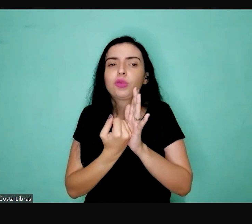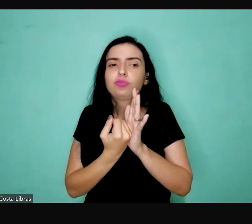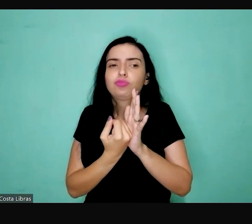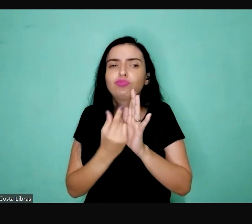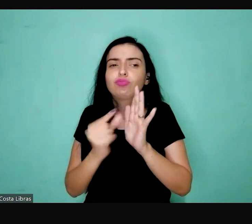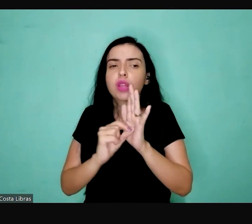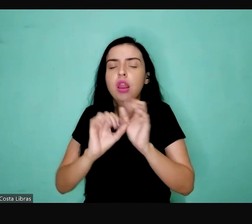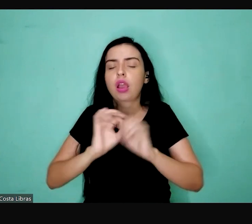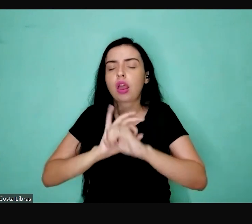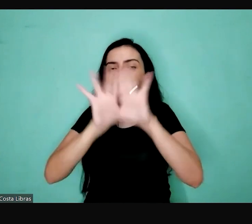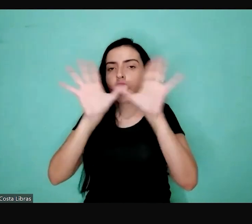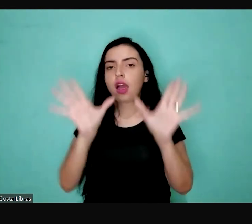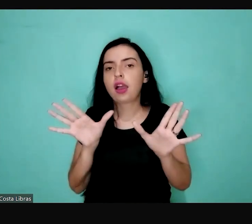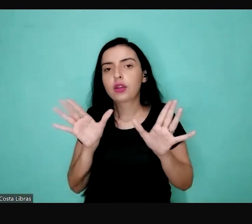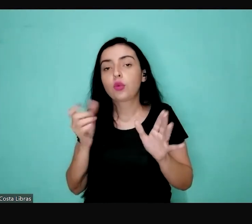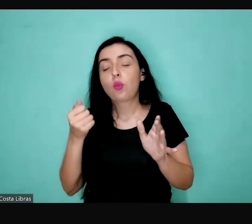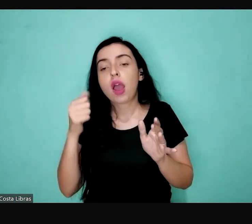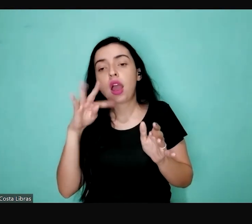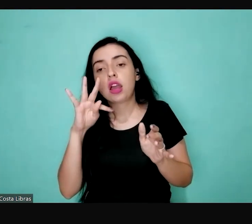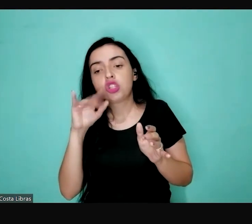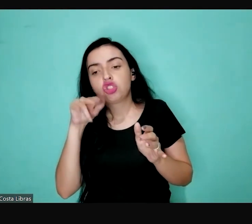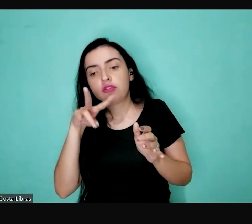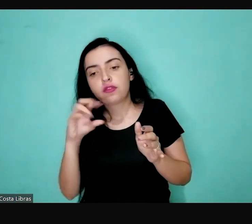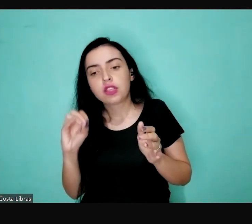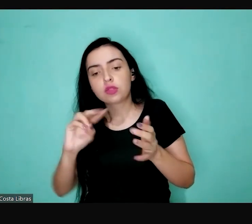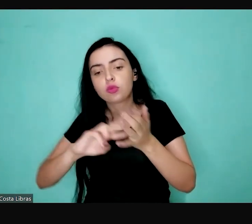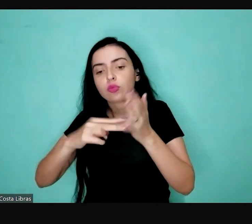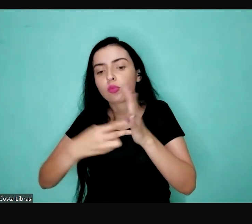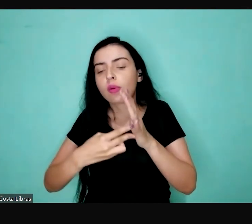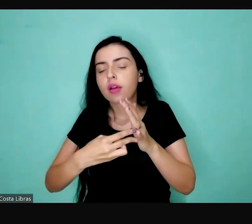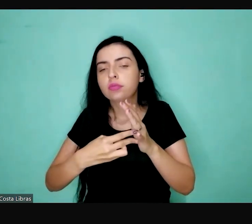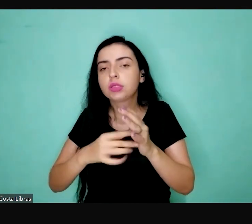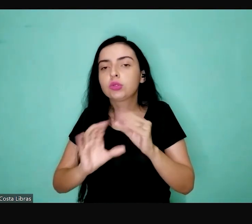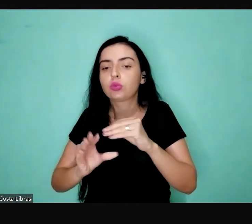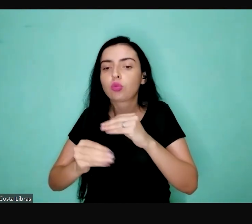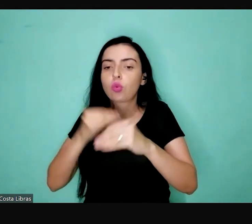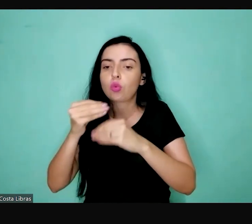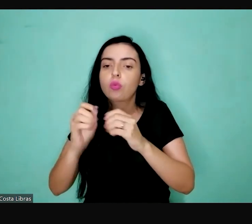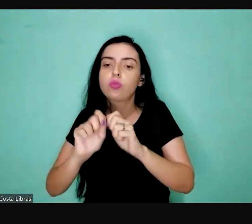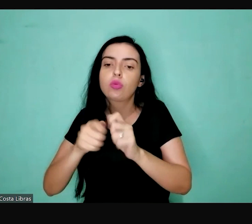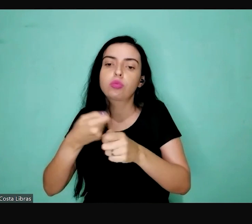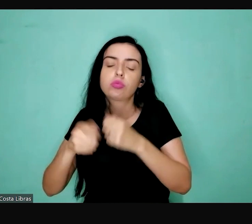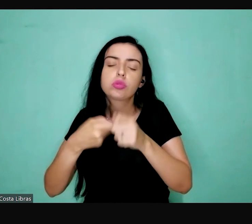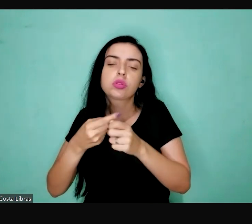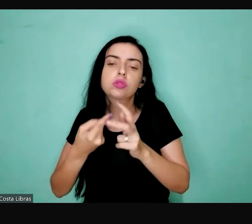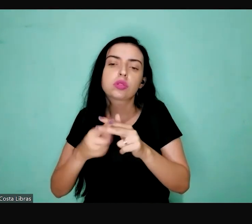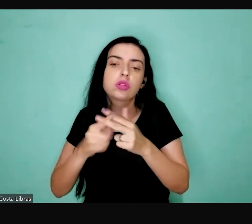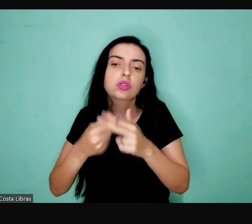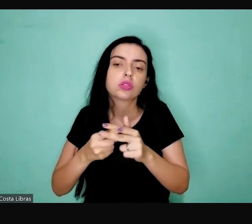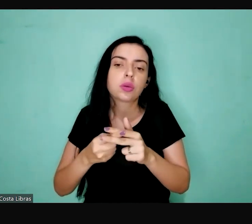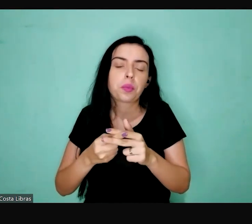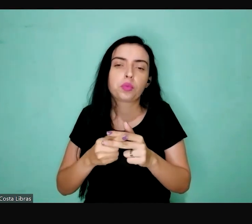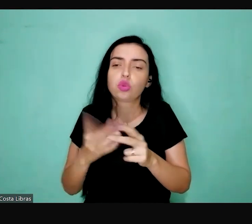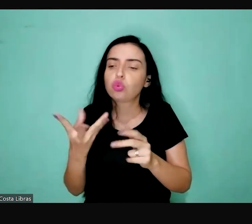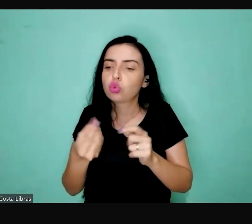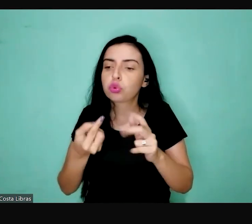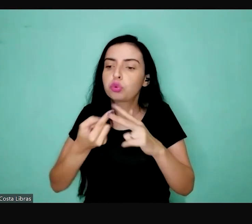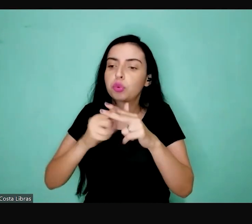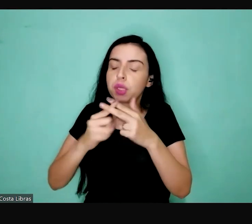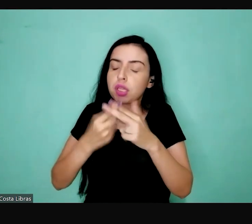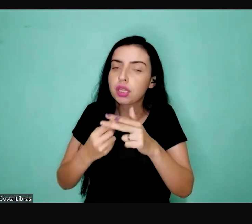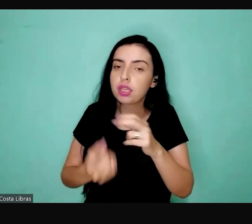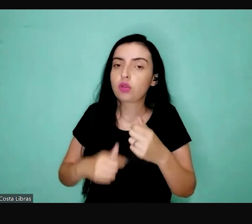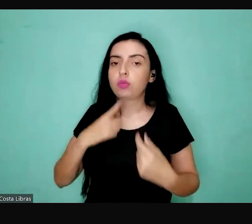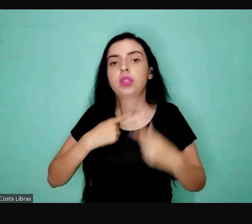claro entre ativismo e interpretação como construção. Nem tudo que se constrói como necessidade